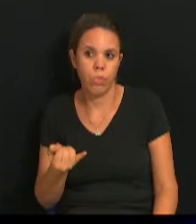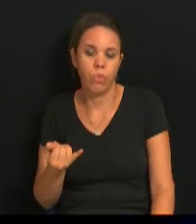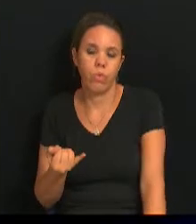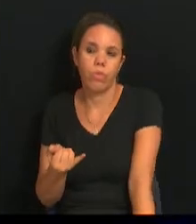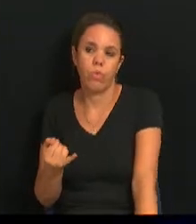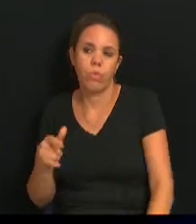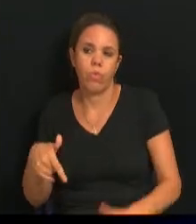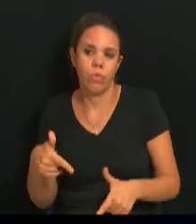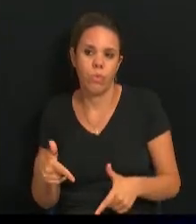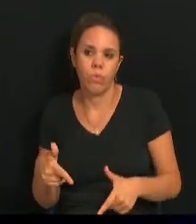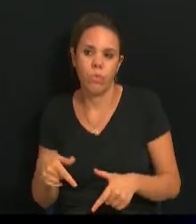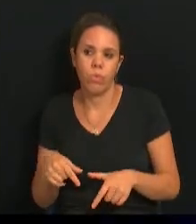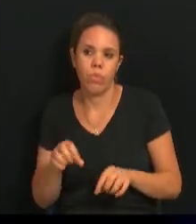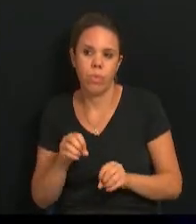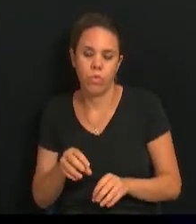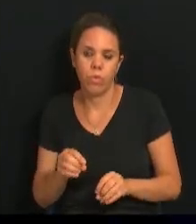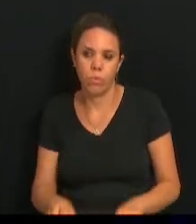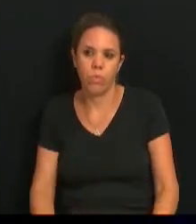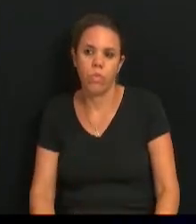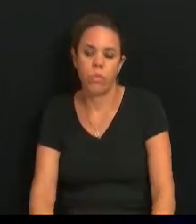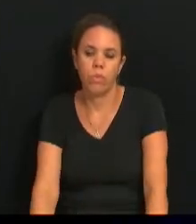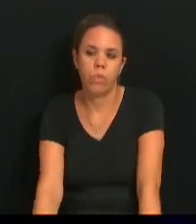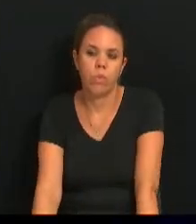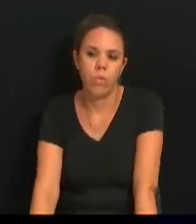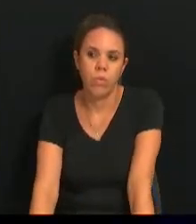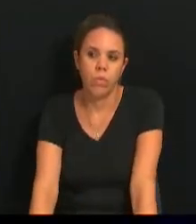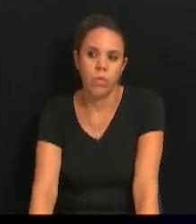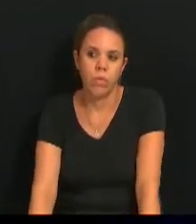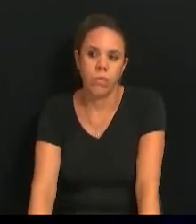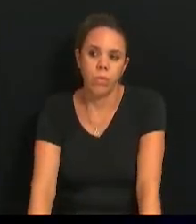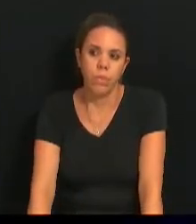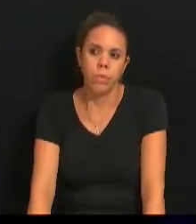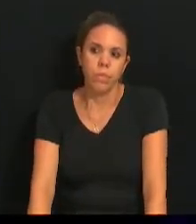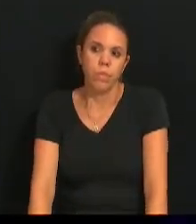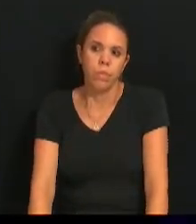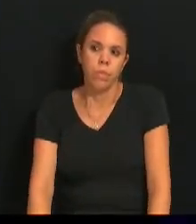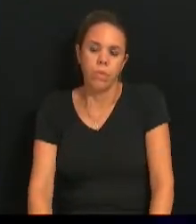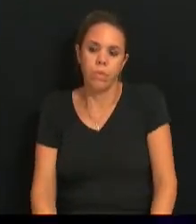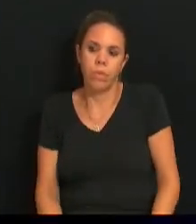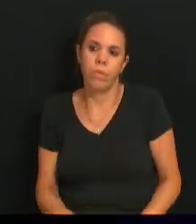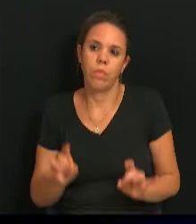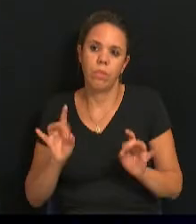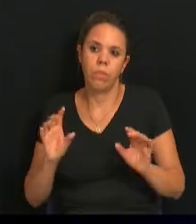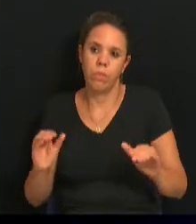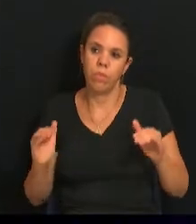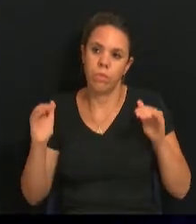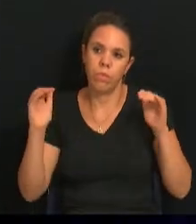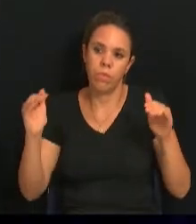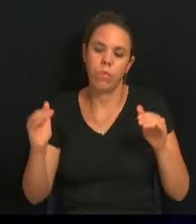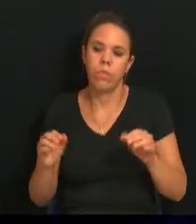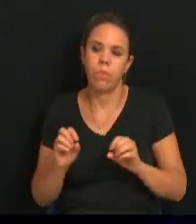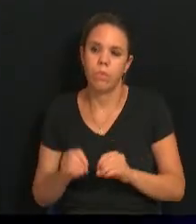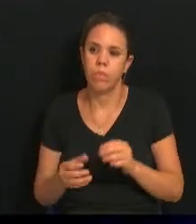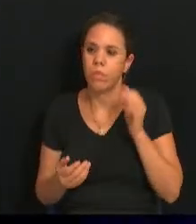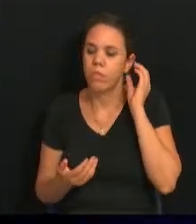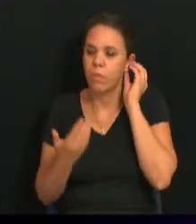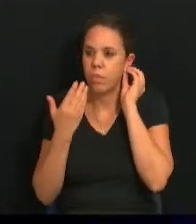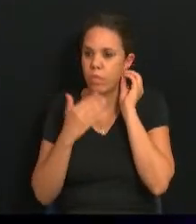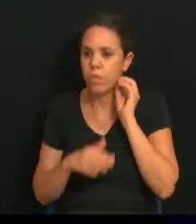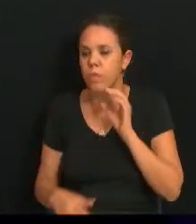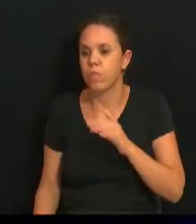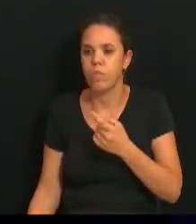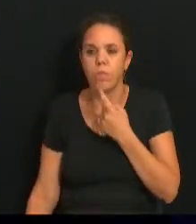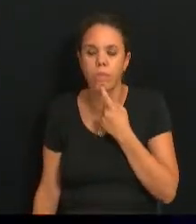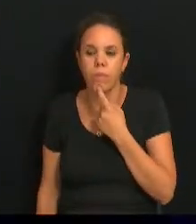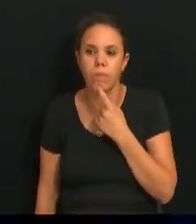trabalho dentro da educação, um trabalho de excelência, né? Porque a educação infantil, na cidade de